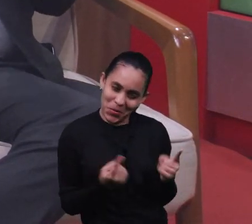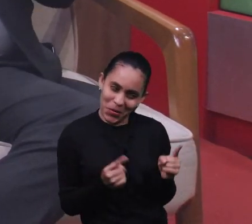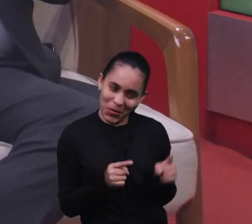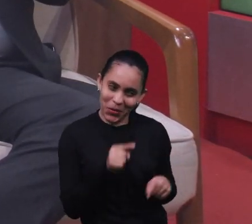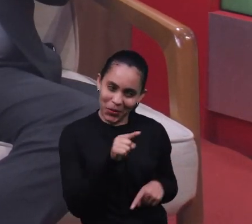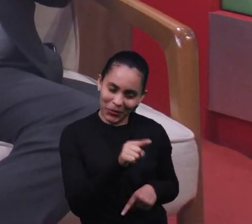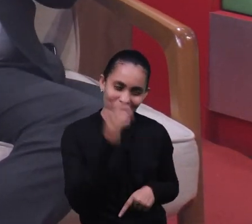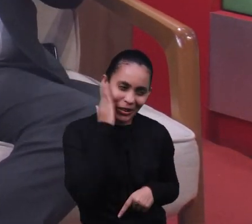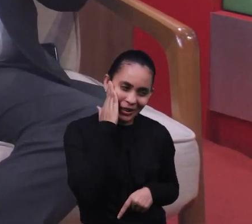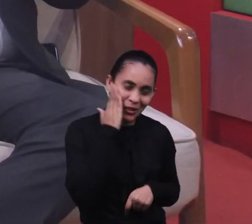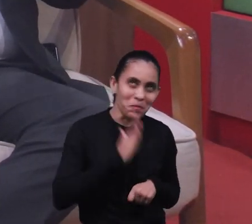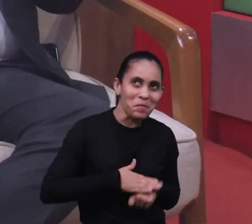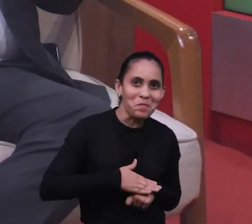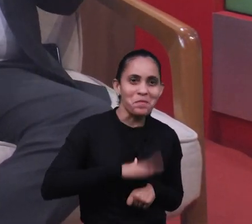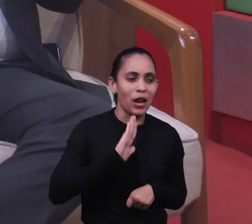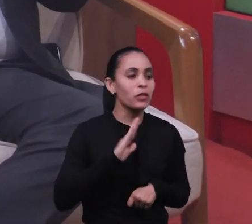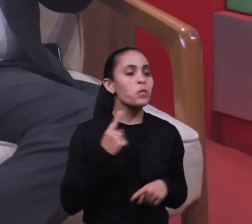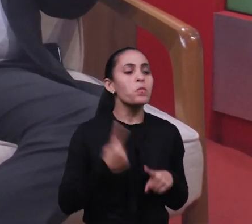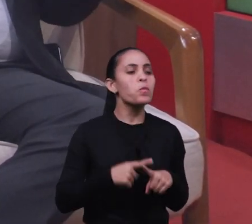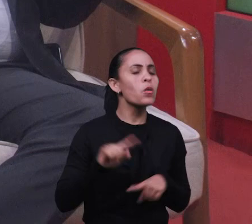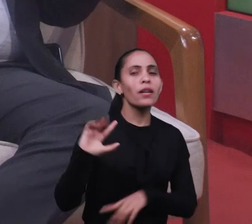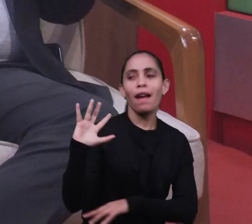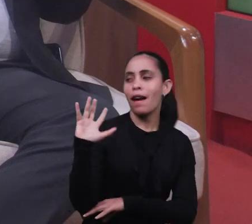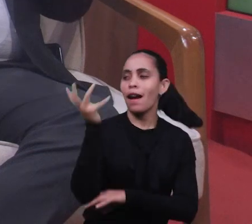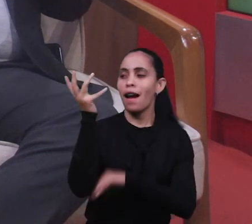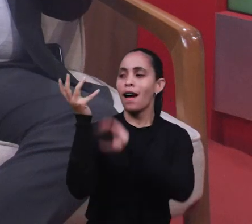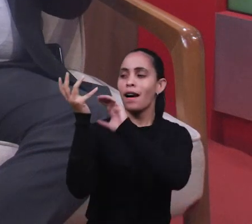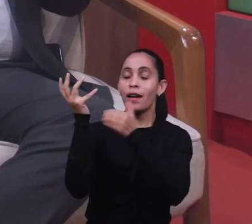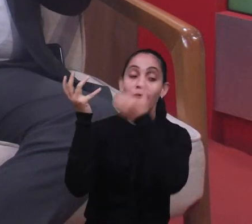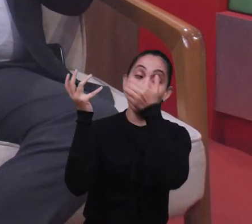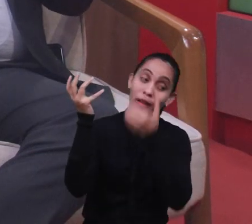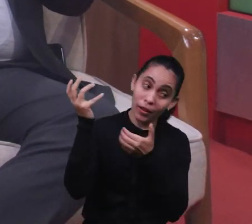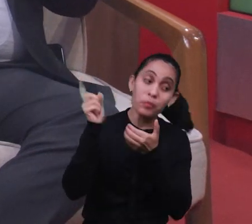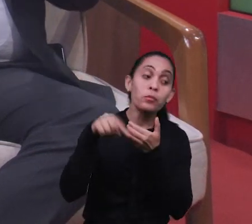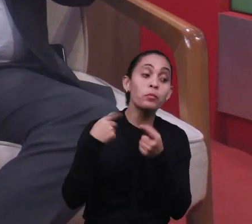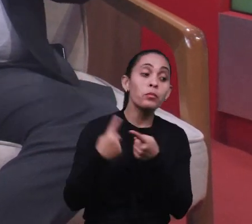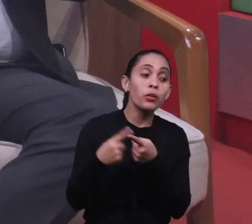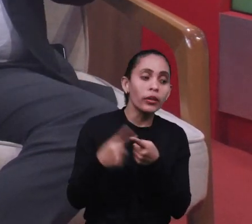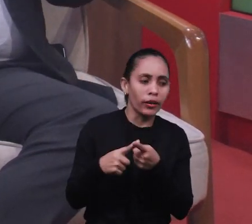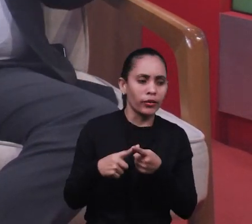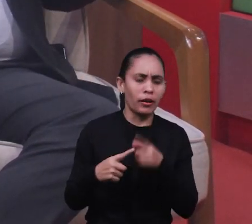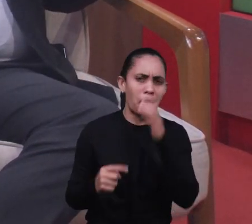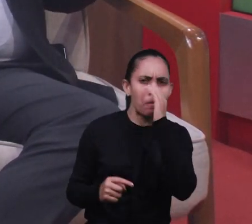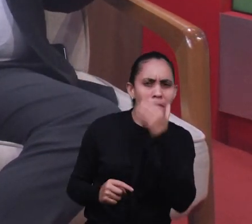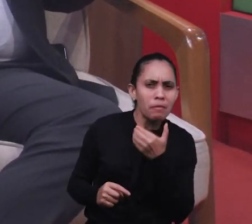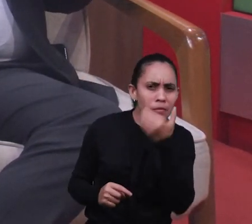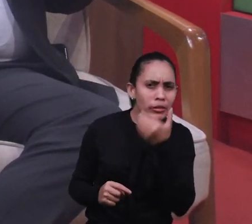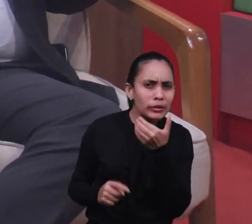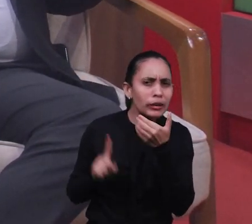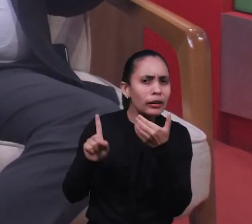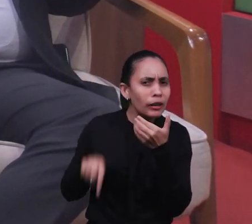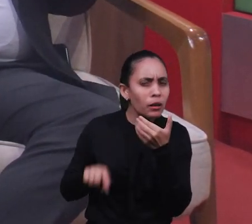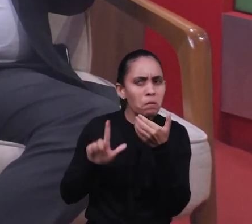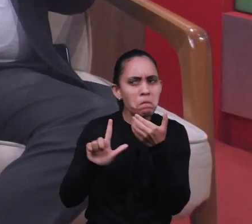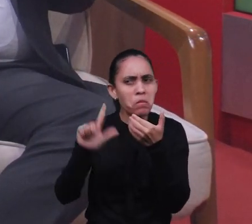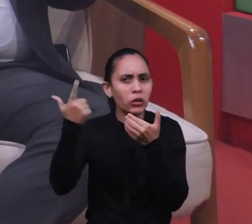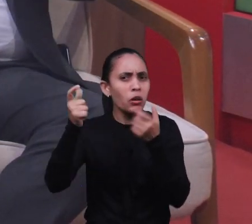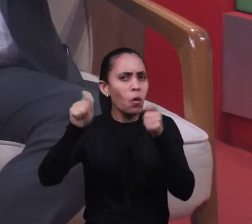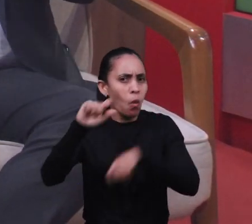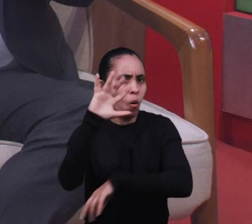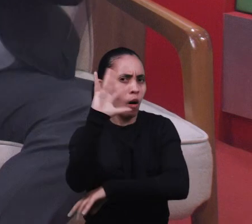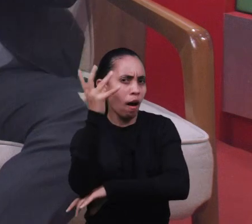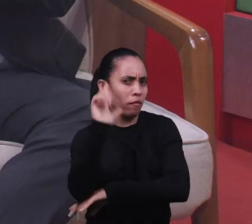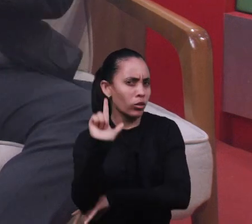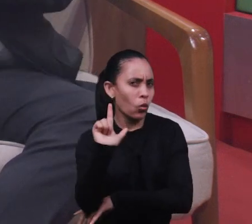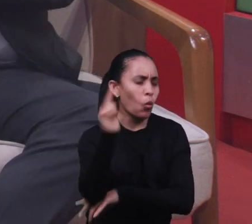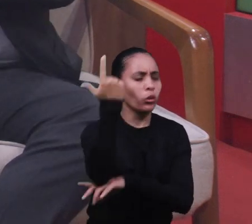que macieira? Você falou, tá bom, a maçã é um alimento, mas poderia ser alguma outra árvore, é verdade, mas por